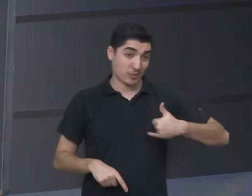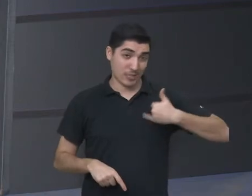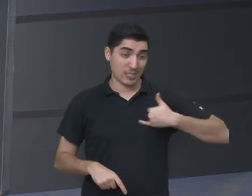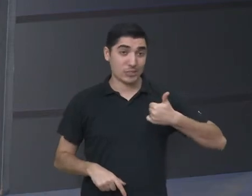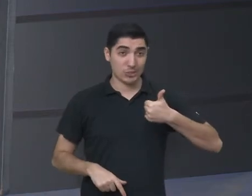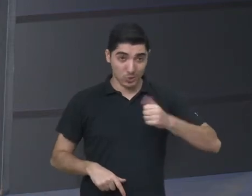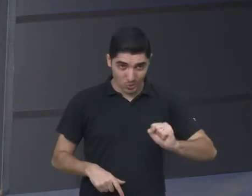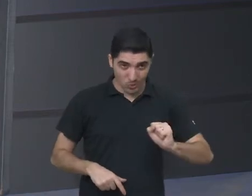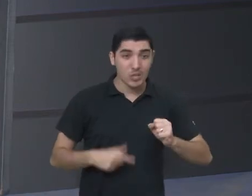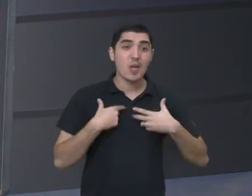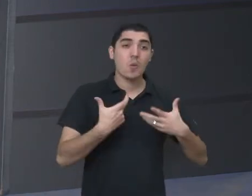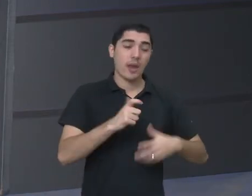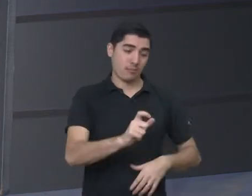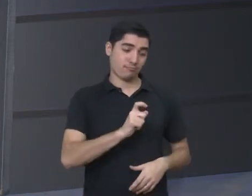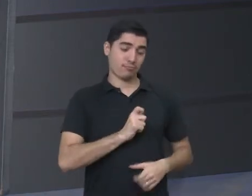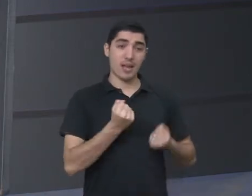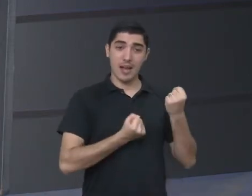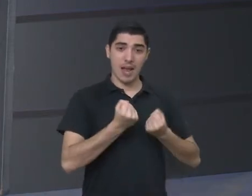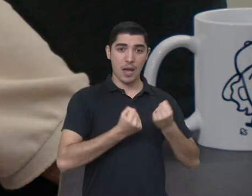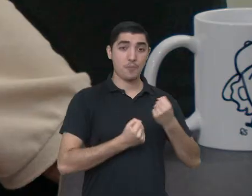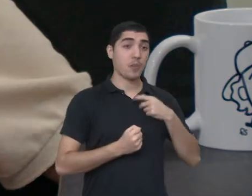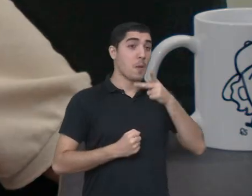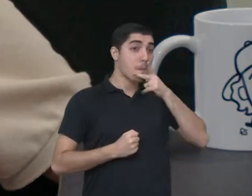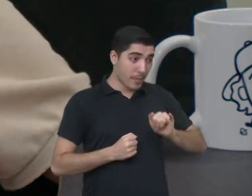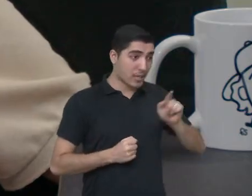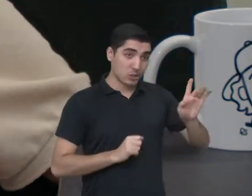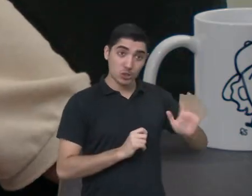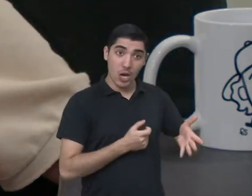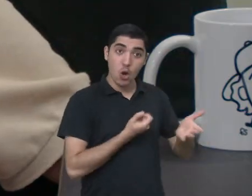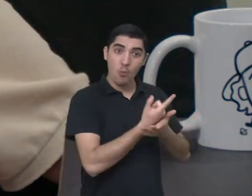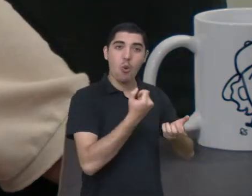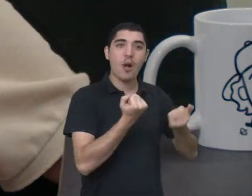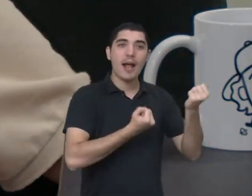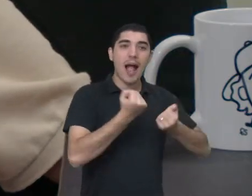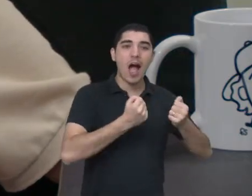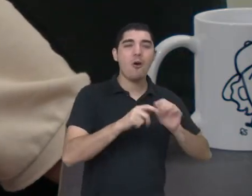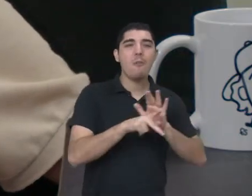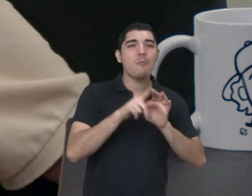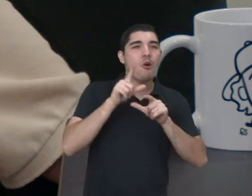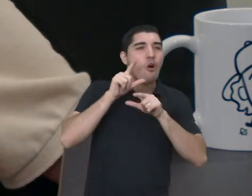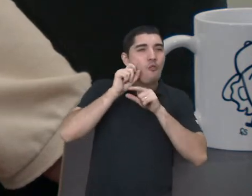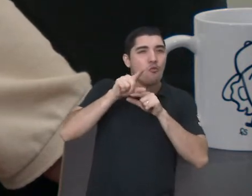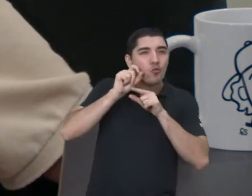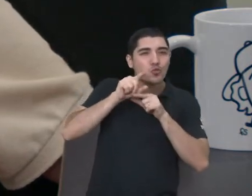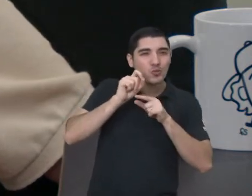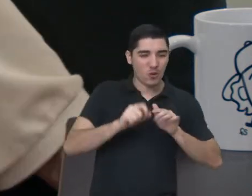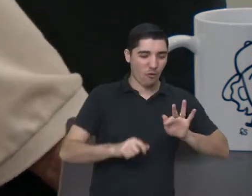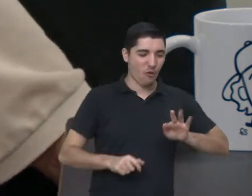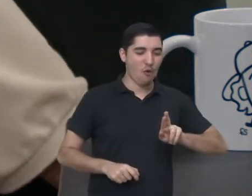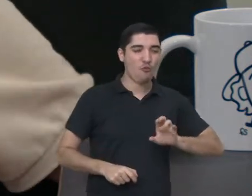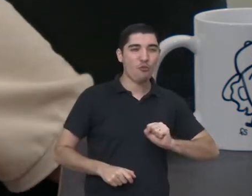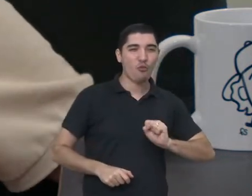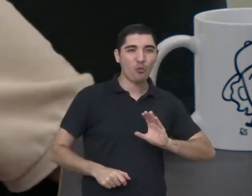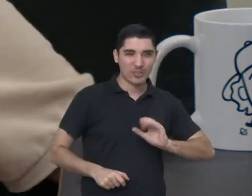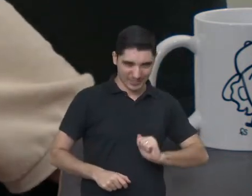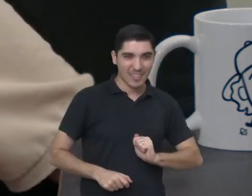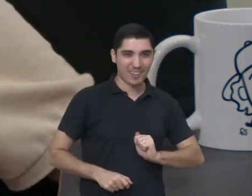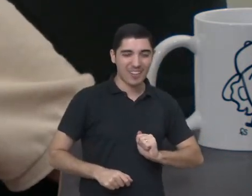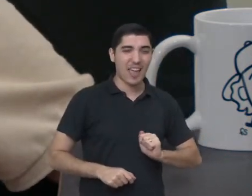falar o técnico, ele escolhe um jogador. Ou às vezes a assessoria de imprensa nem deixa falar, não vai falar, exato. Você não pode entrar no gramado,